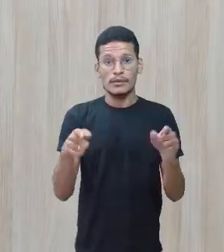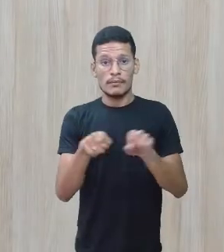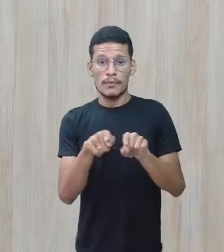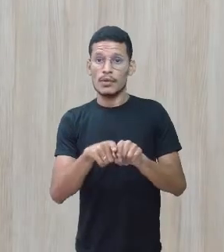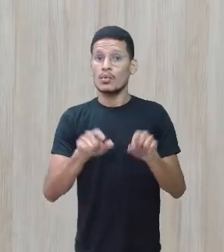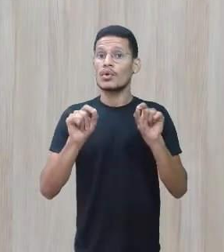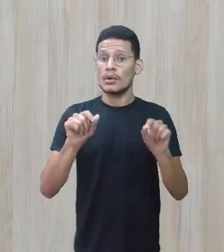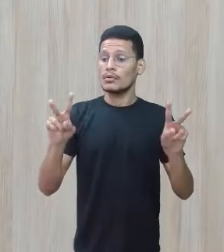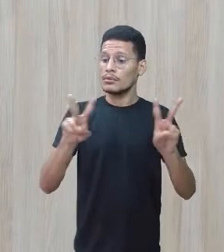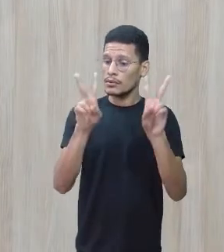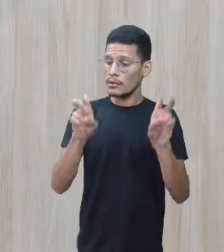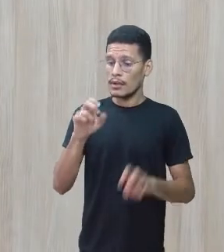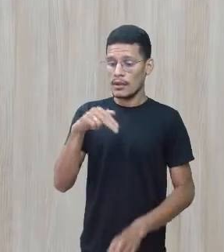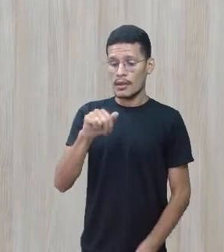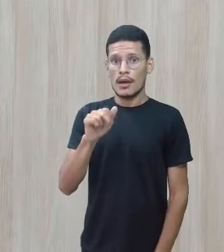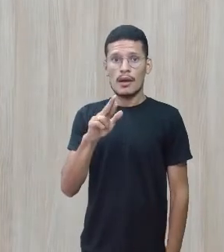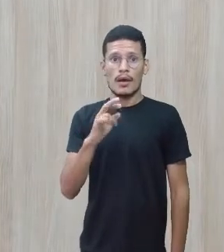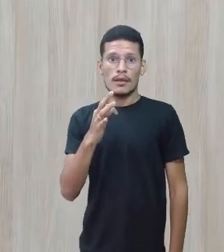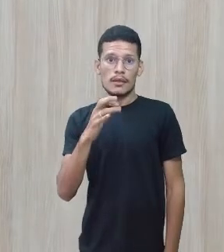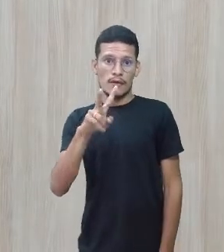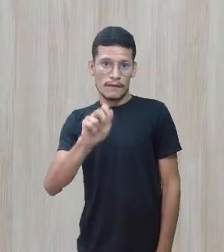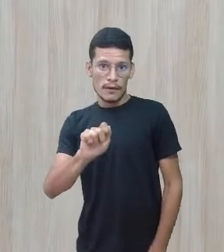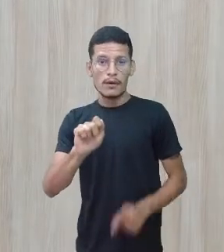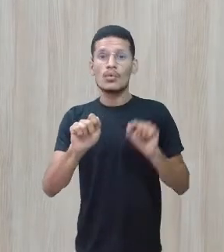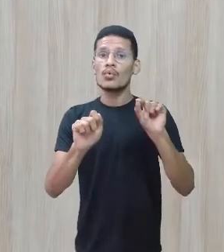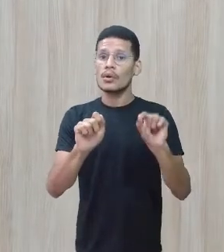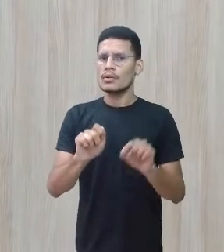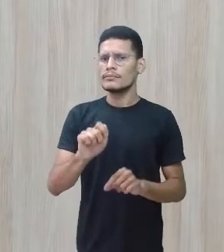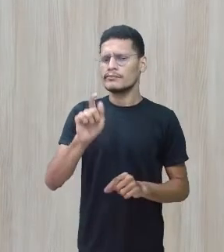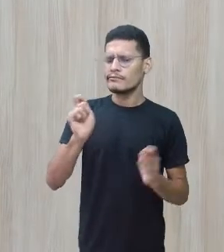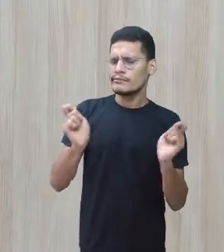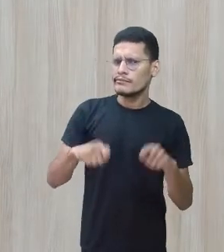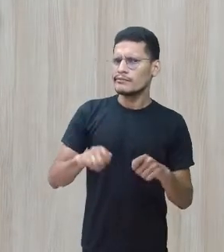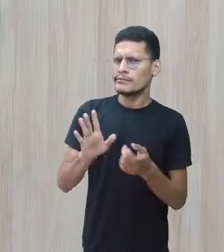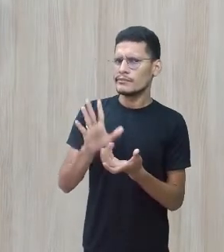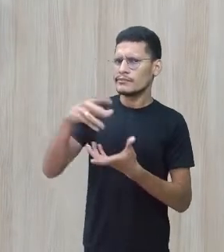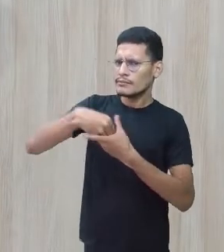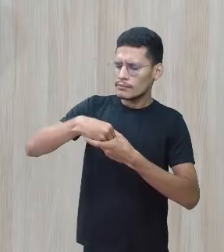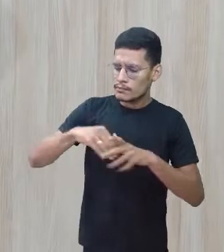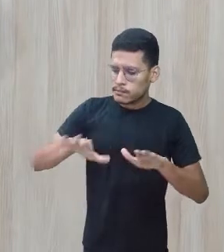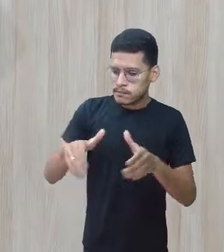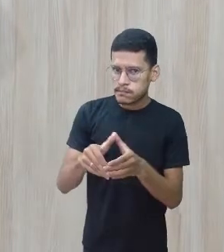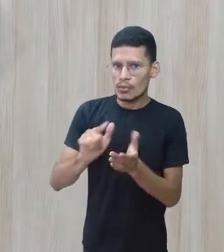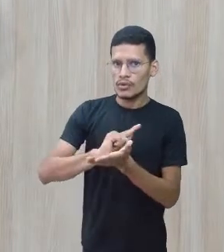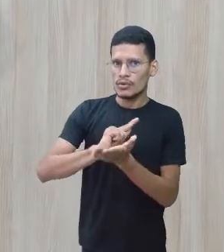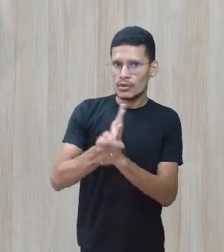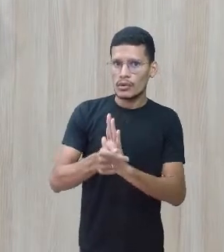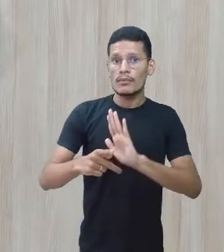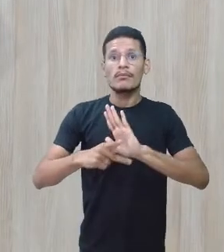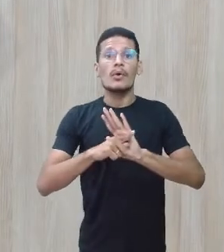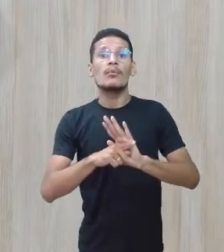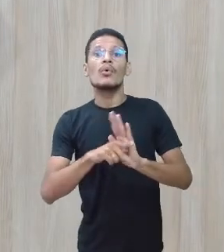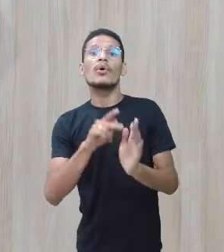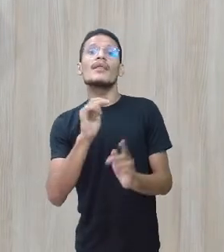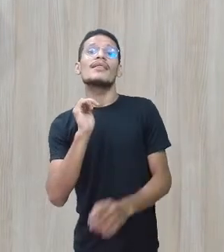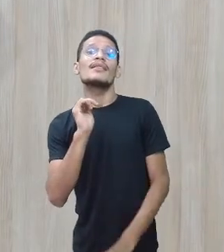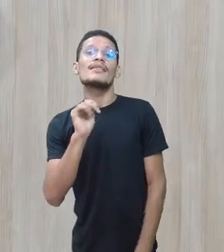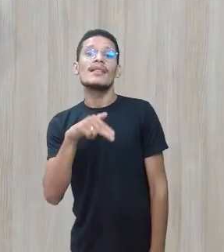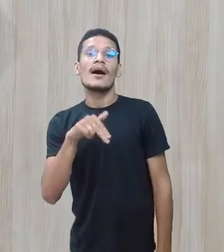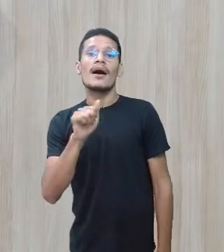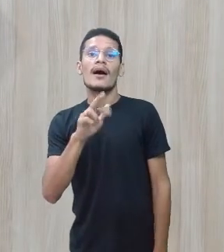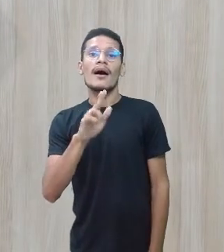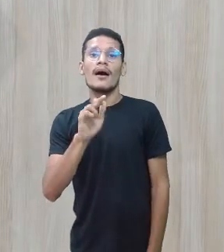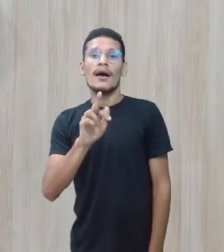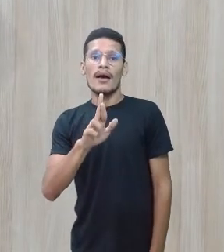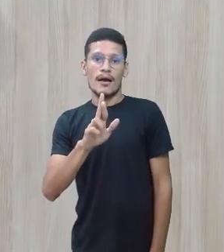termo narrativa, que é a narrativa, faz parte do agrupamento de gêneros da ordem do narrar, que tem